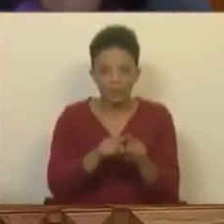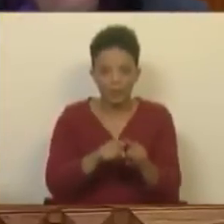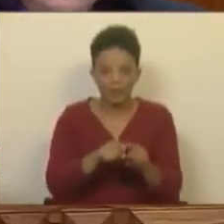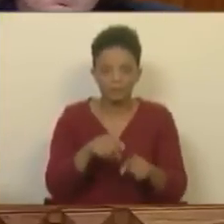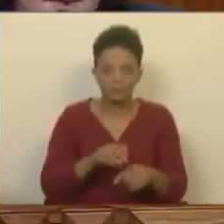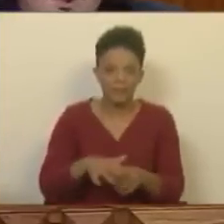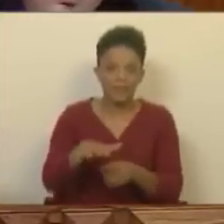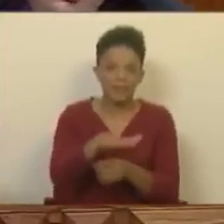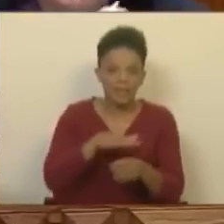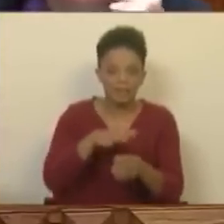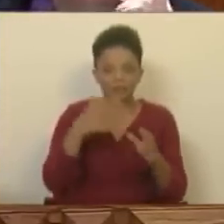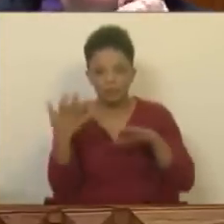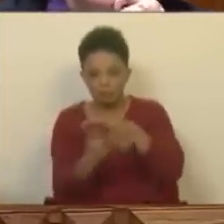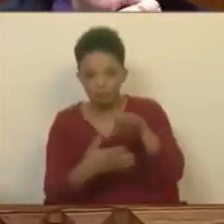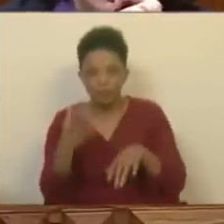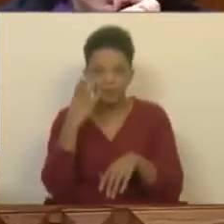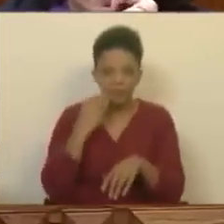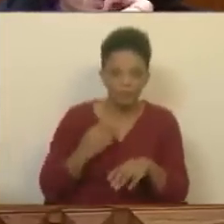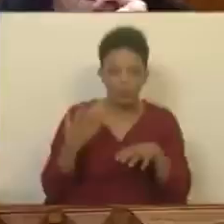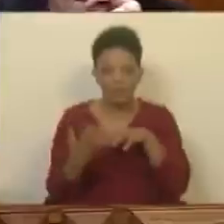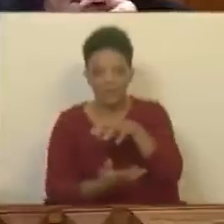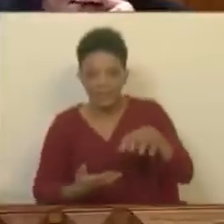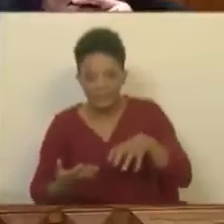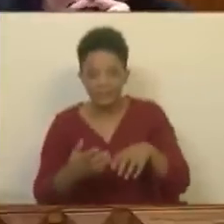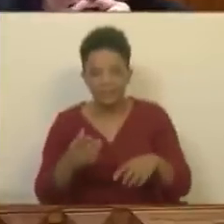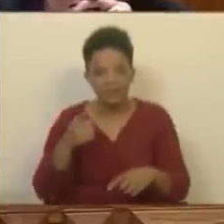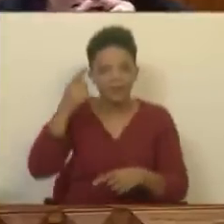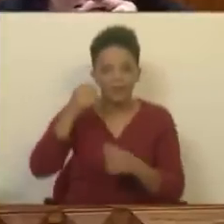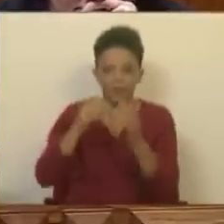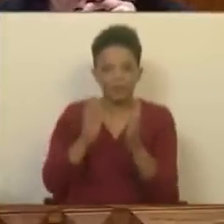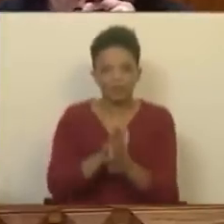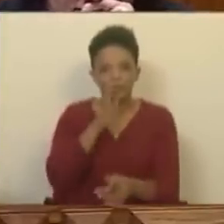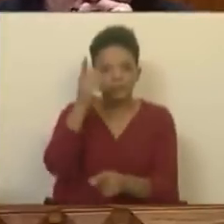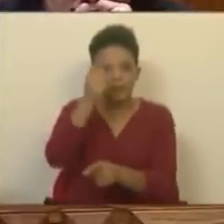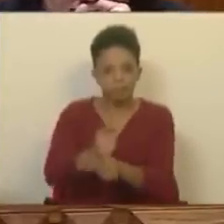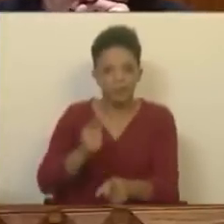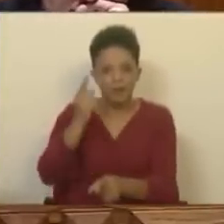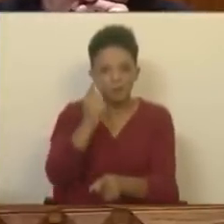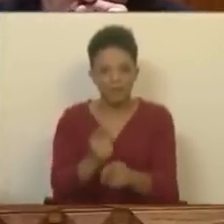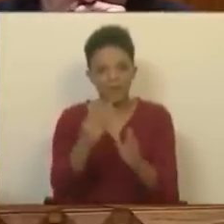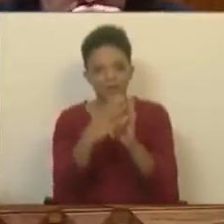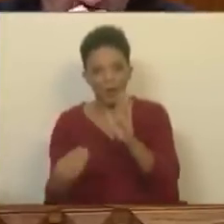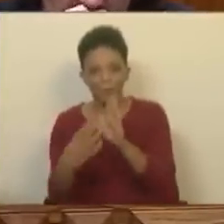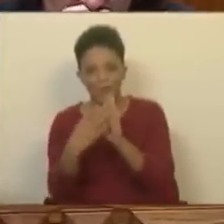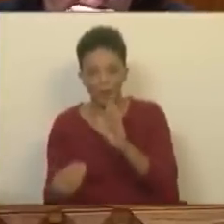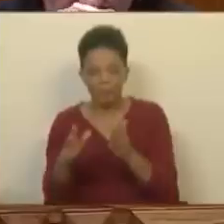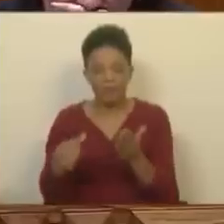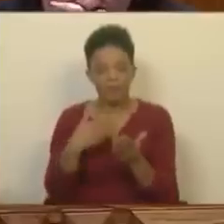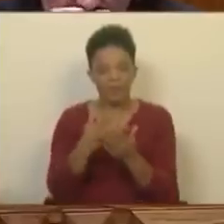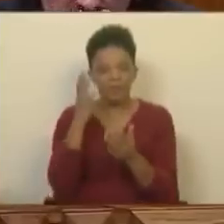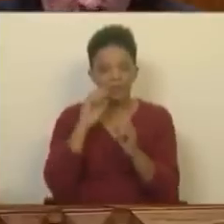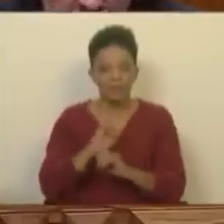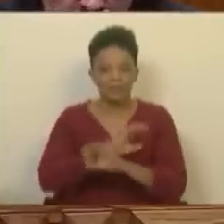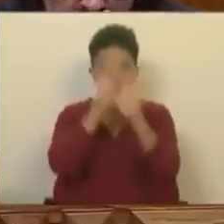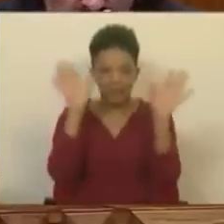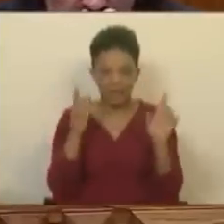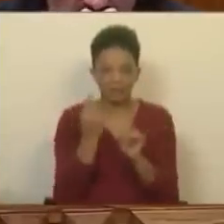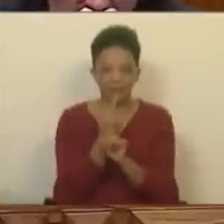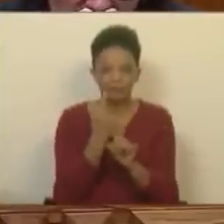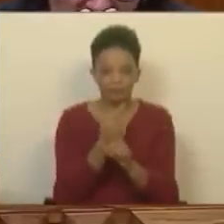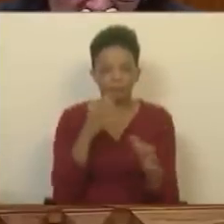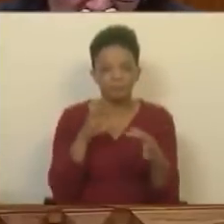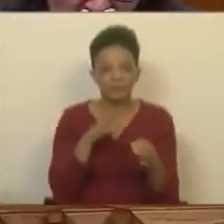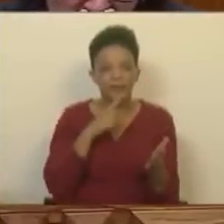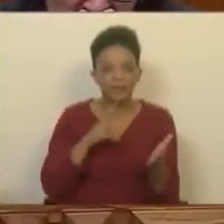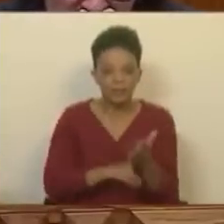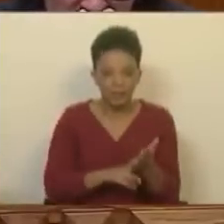casos caos vergonha a crise e repetem todos procurando criar um ecrã sobre aquilo que é